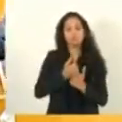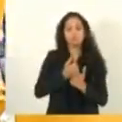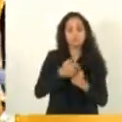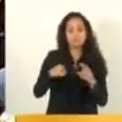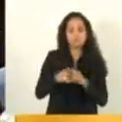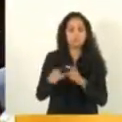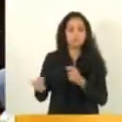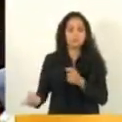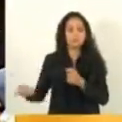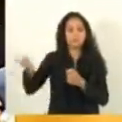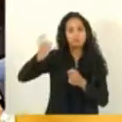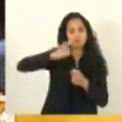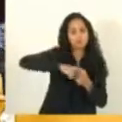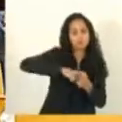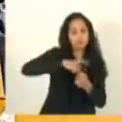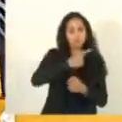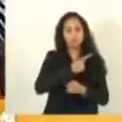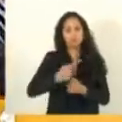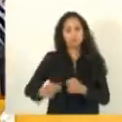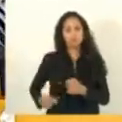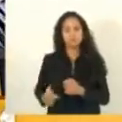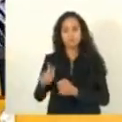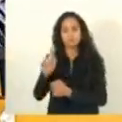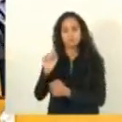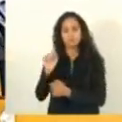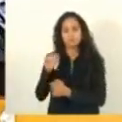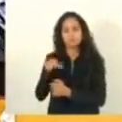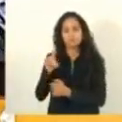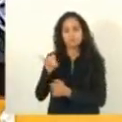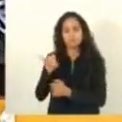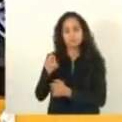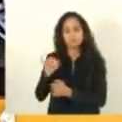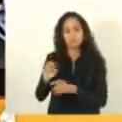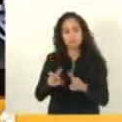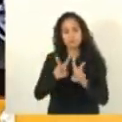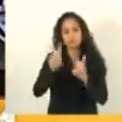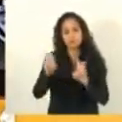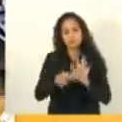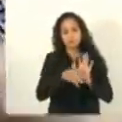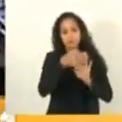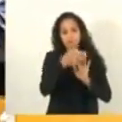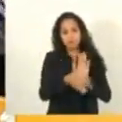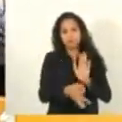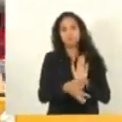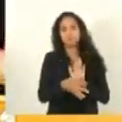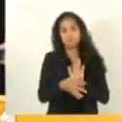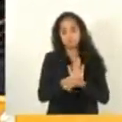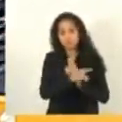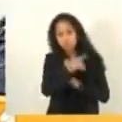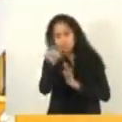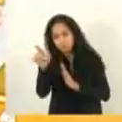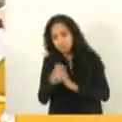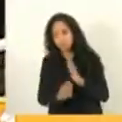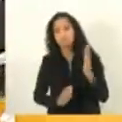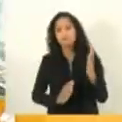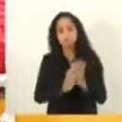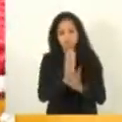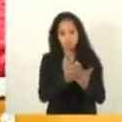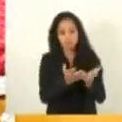e devolvo a palavra ao presidente Gandini com a matéria sugerida pela aprovação, presidente.